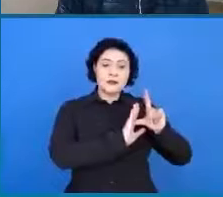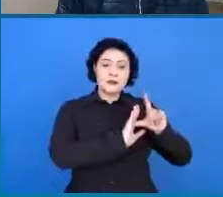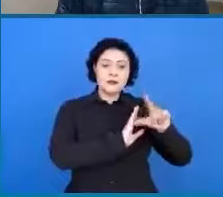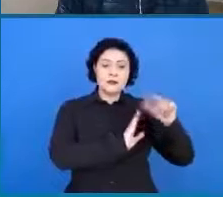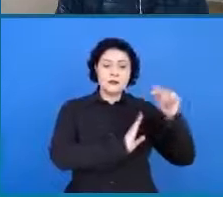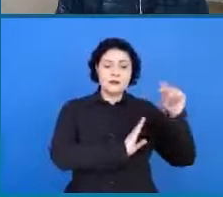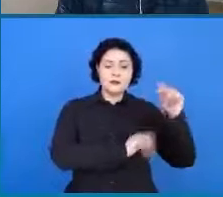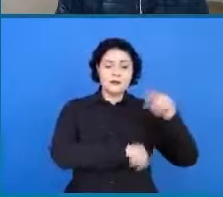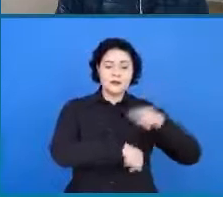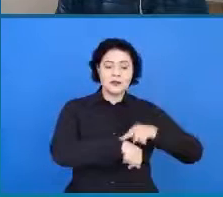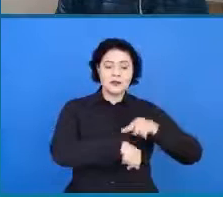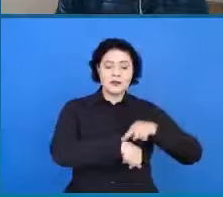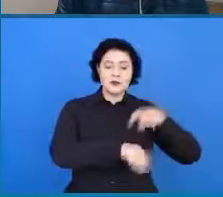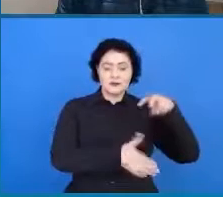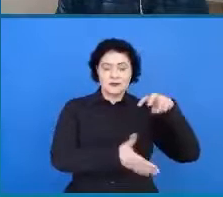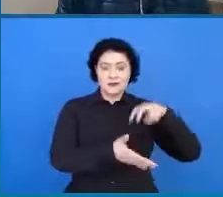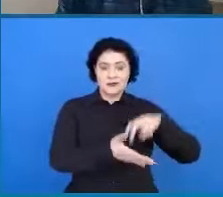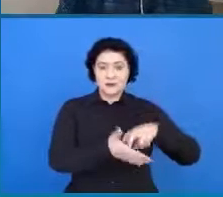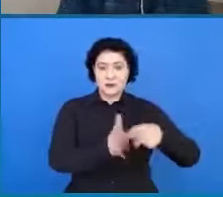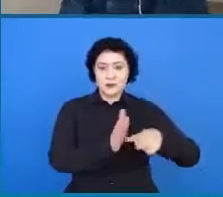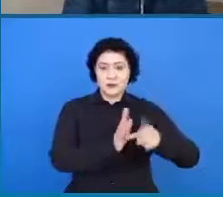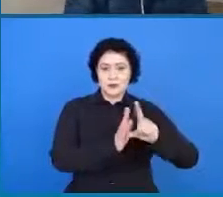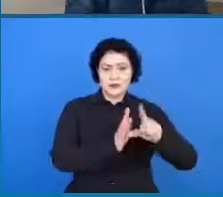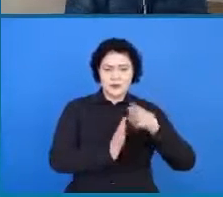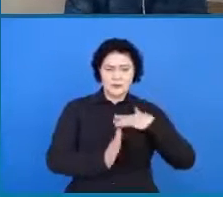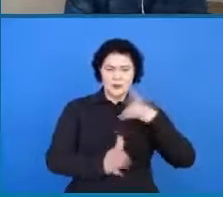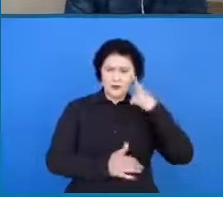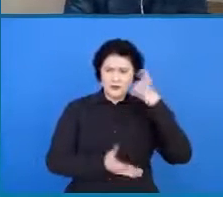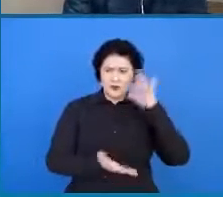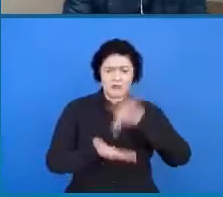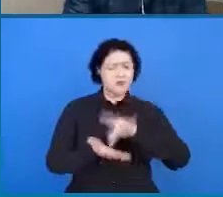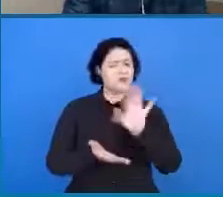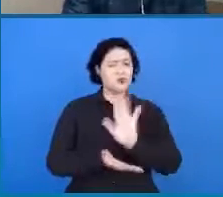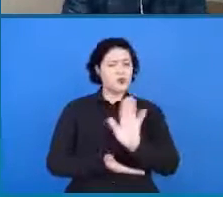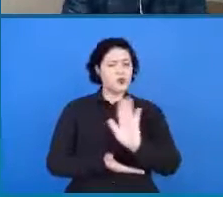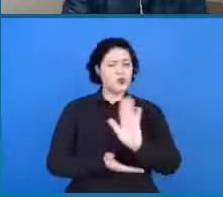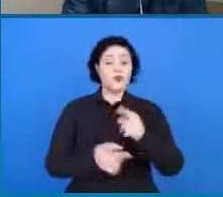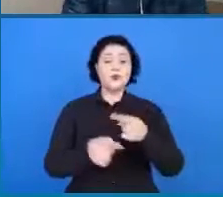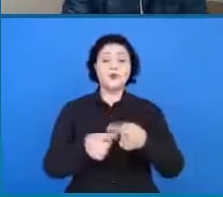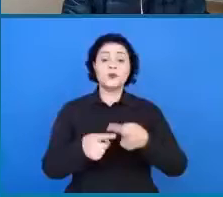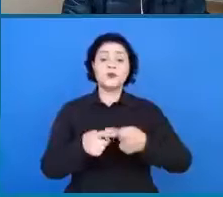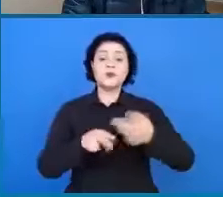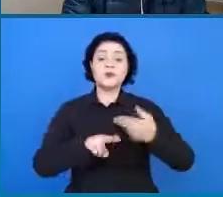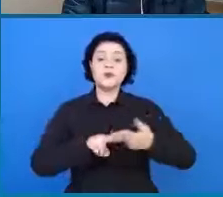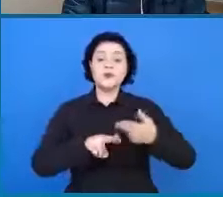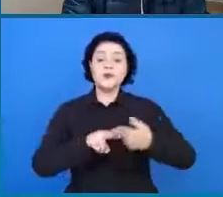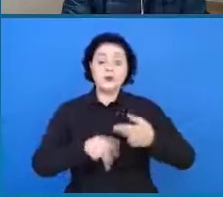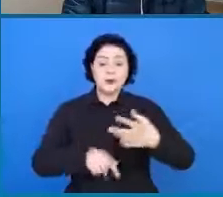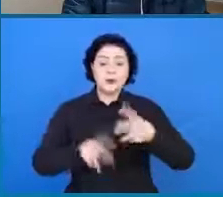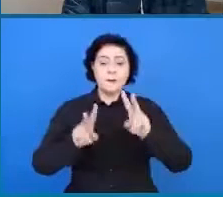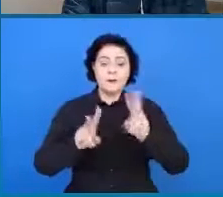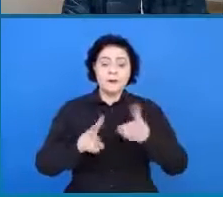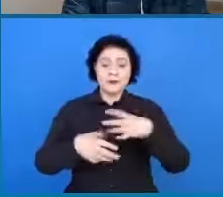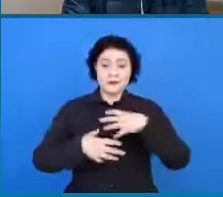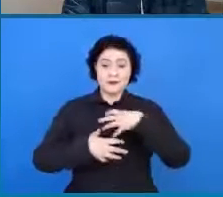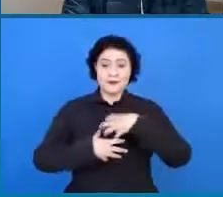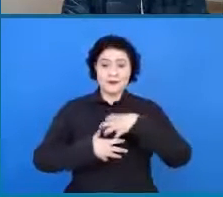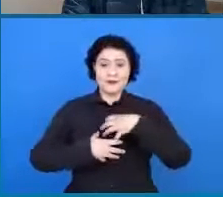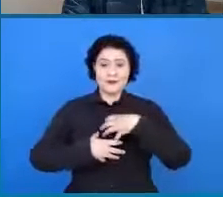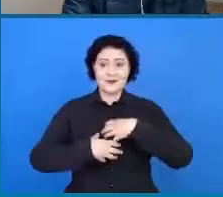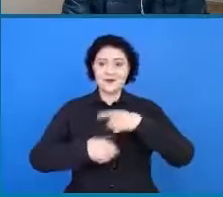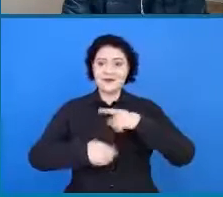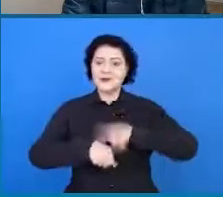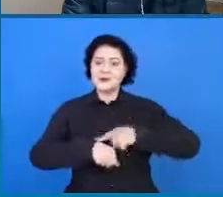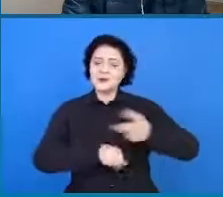manhã essa ideia não é original minha Porque nós já temos utilizado a mesma fórmula um